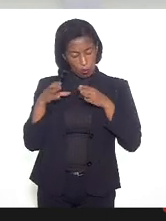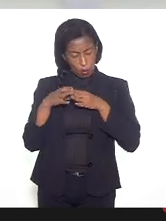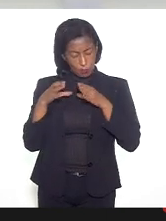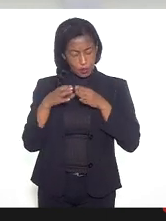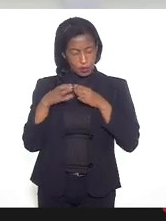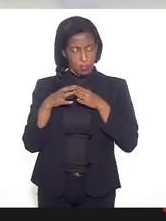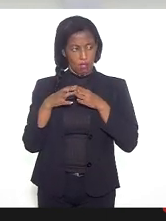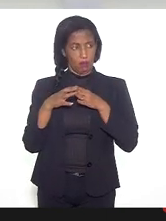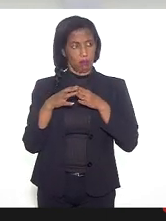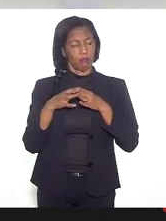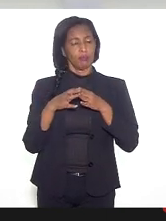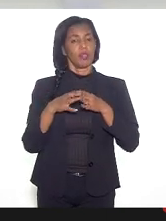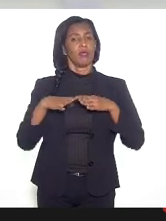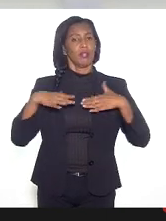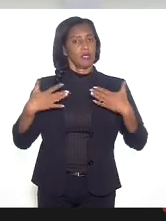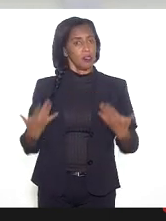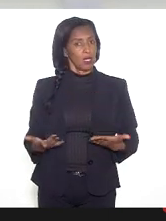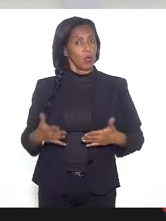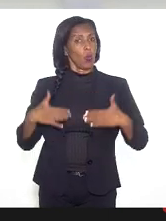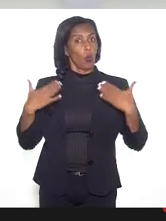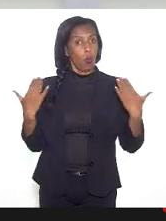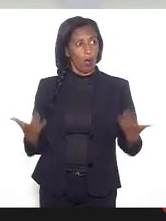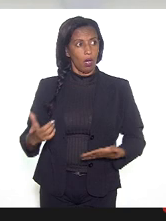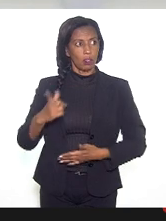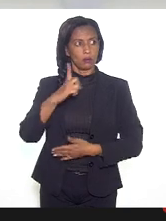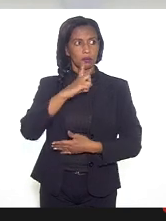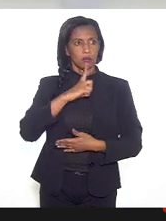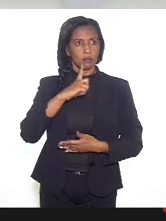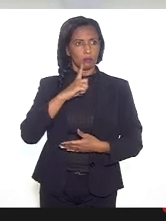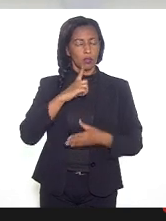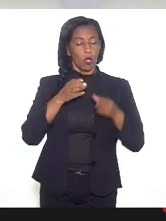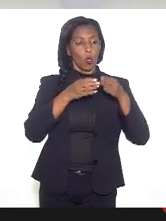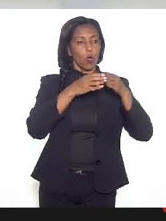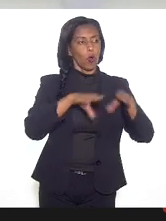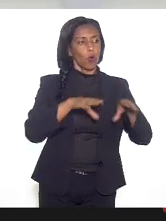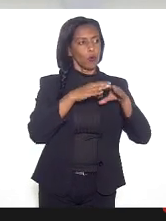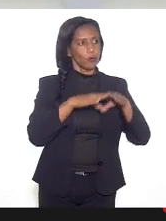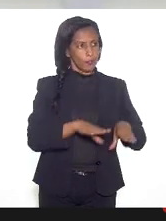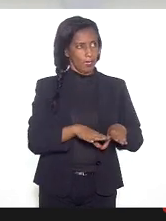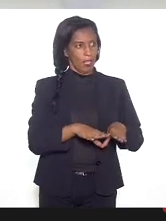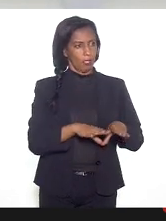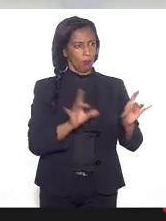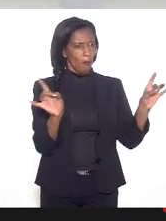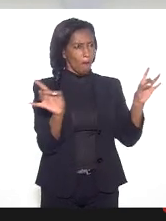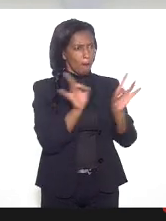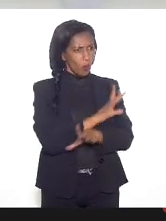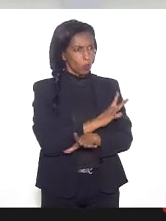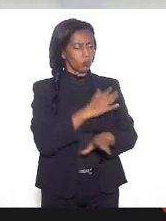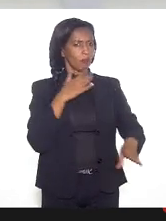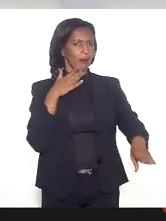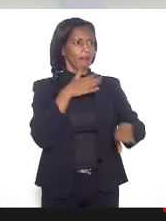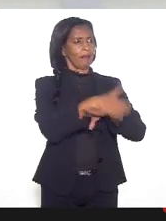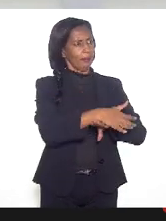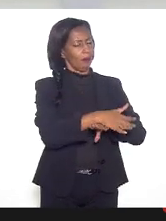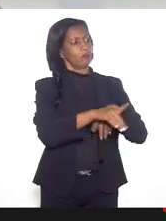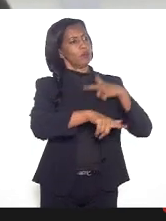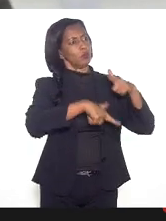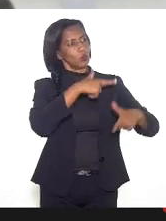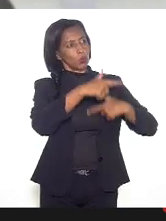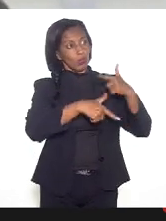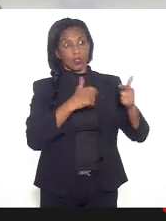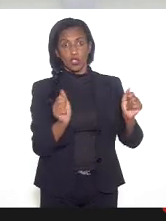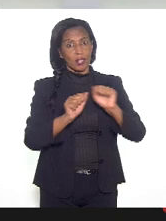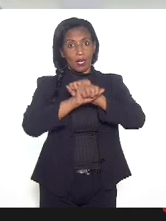que, enquanto estiver concursado apto a ingressar na carreira, está